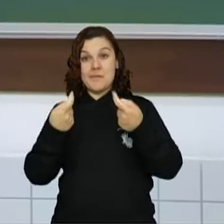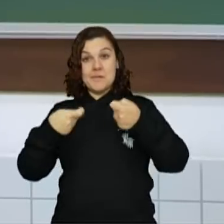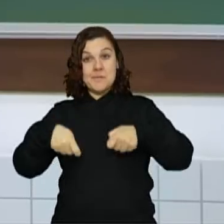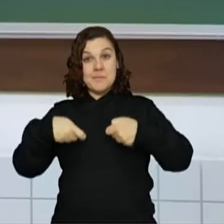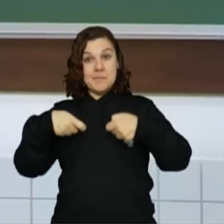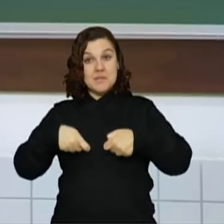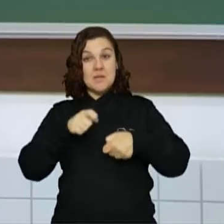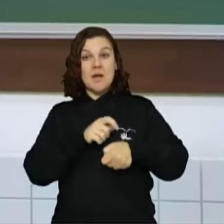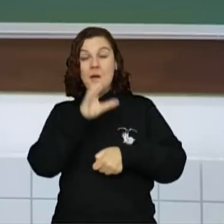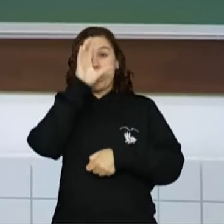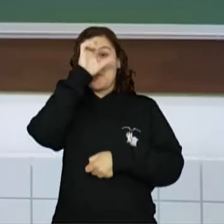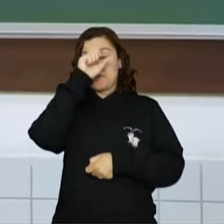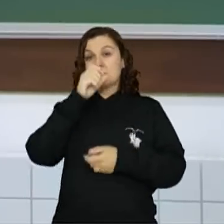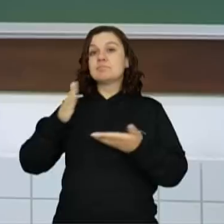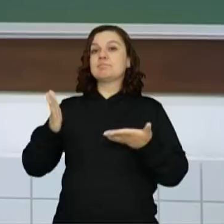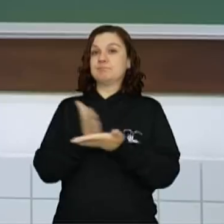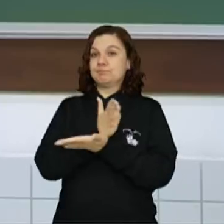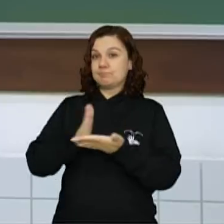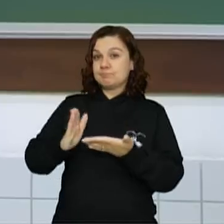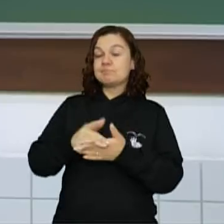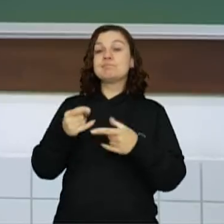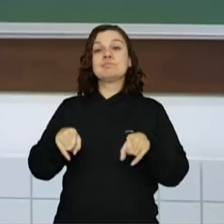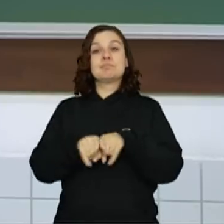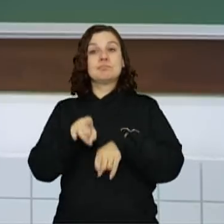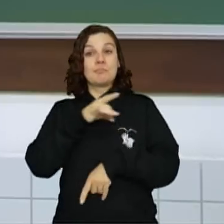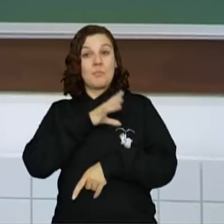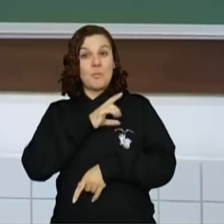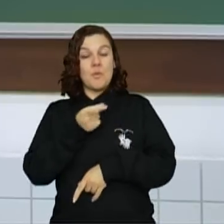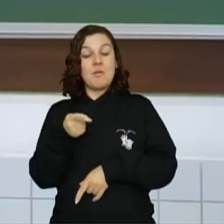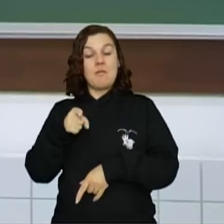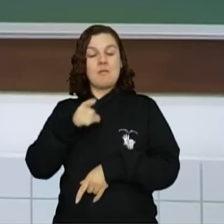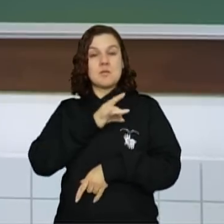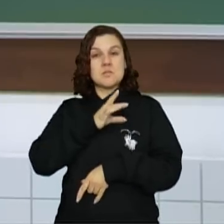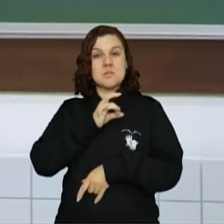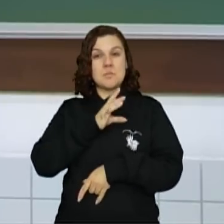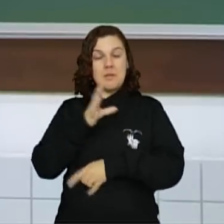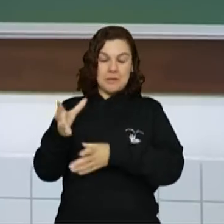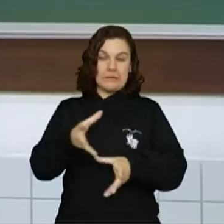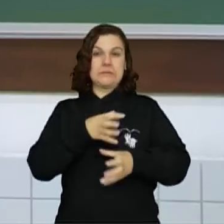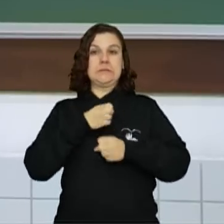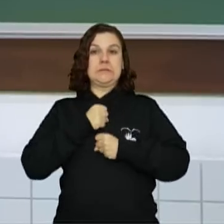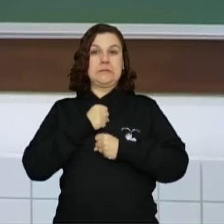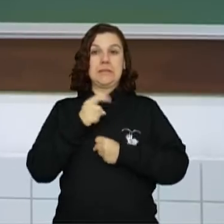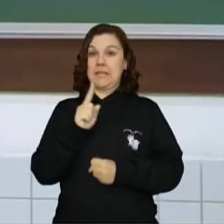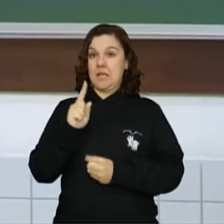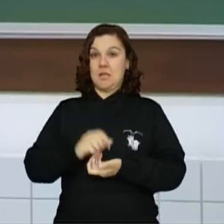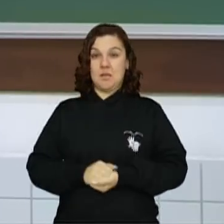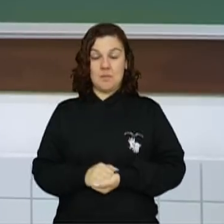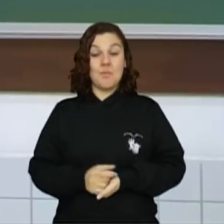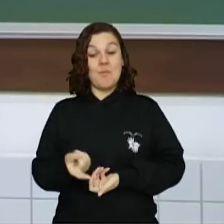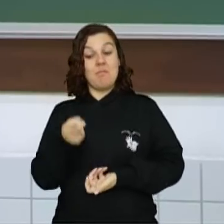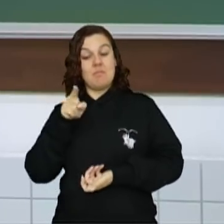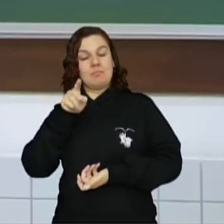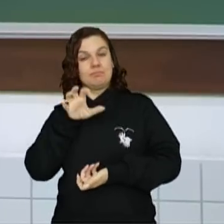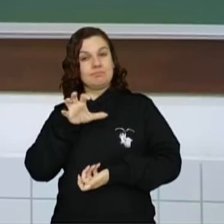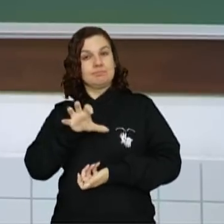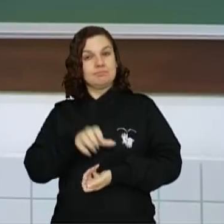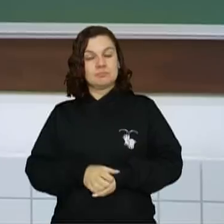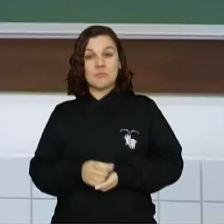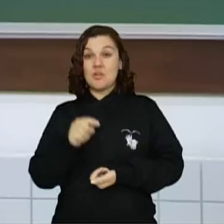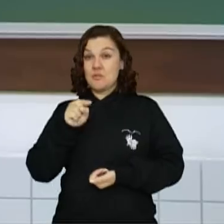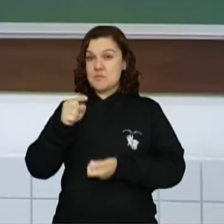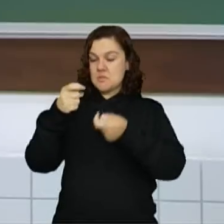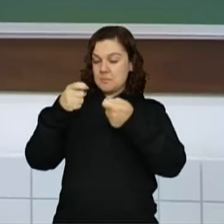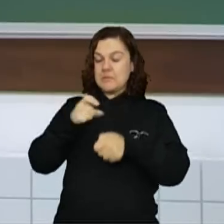que a gente aprenda a lidar com o medo também. Que esse medo não nos domine. Tá? É nesse sentido que